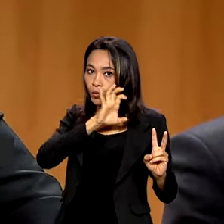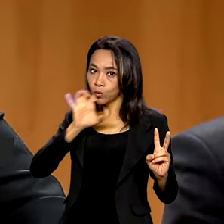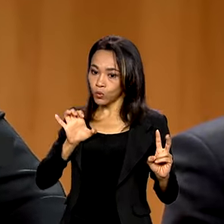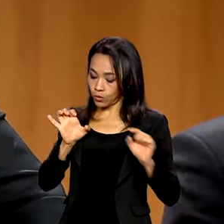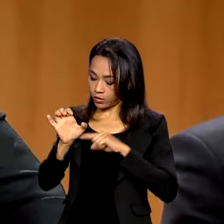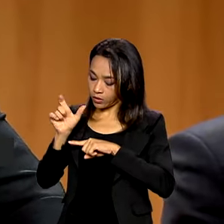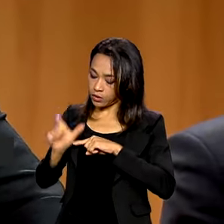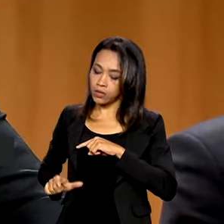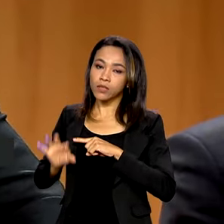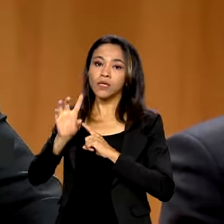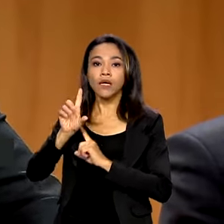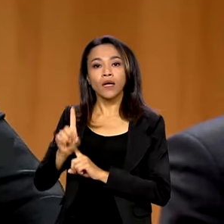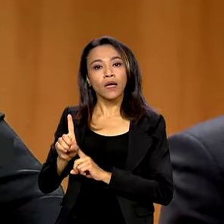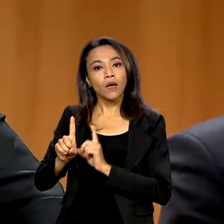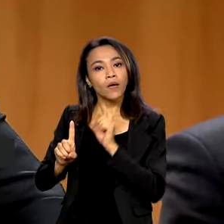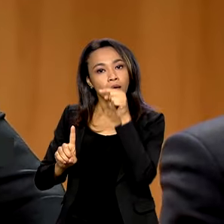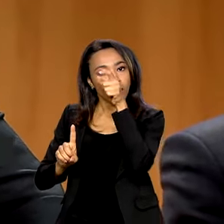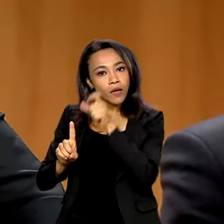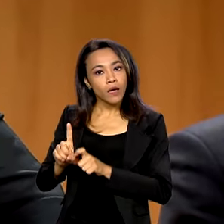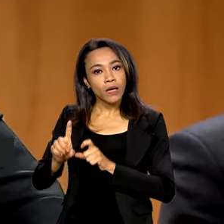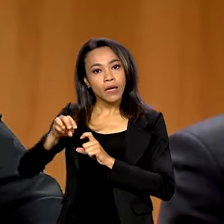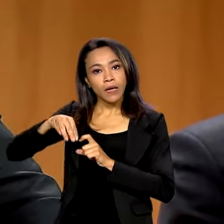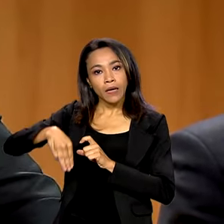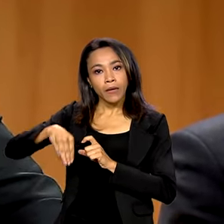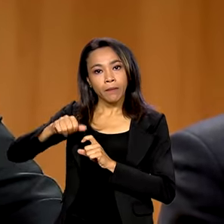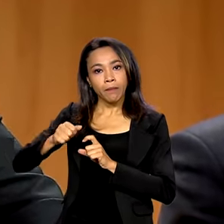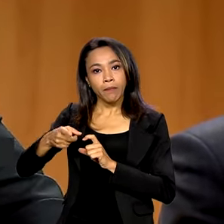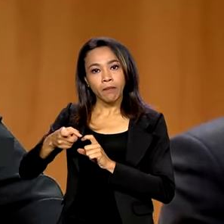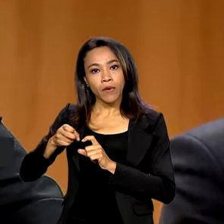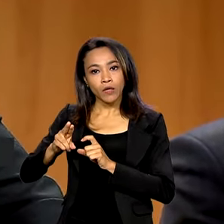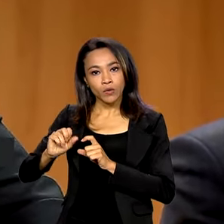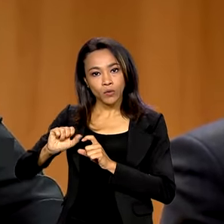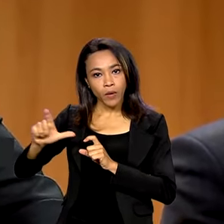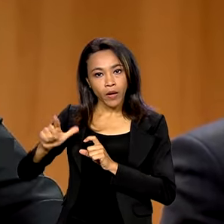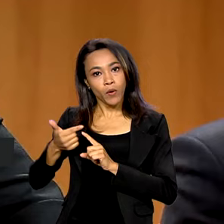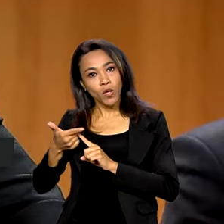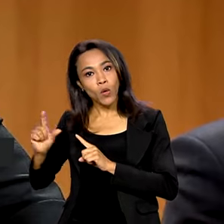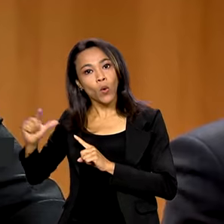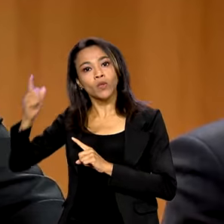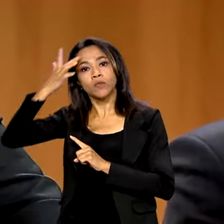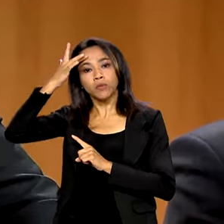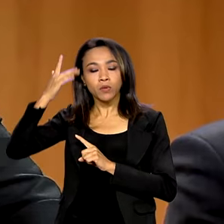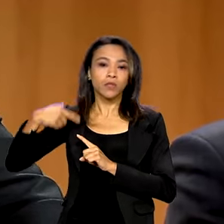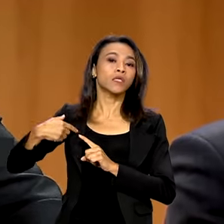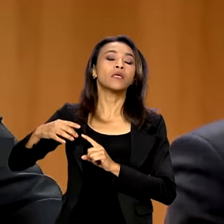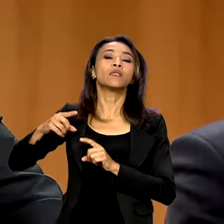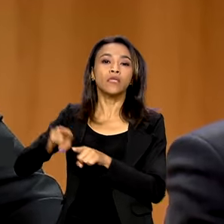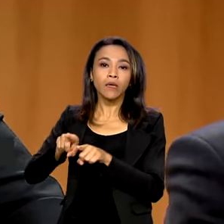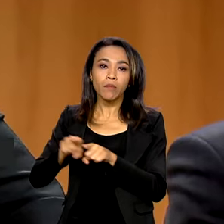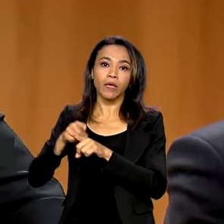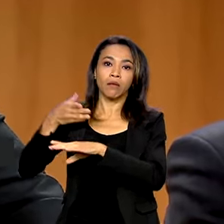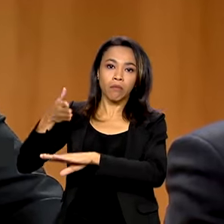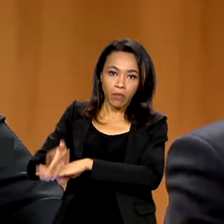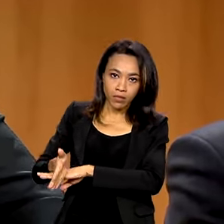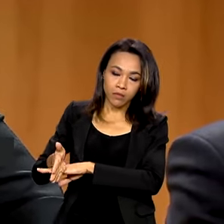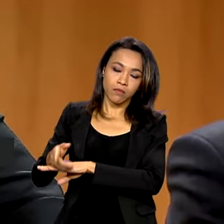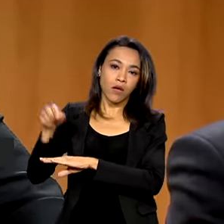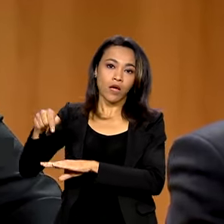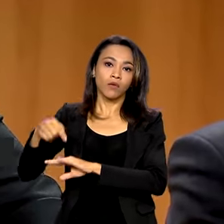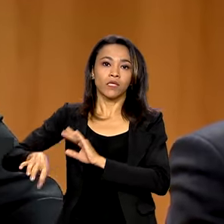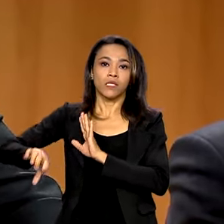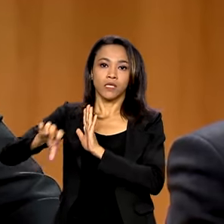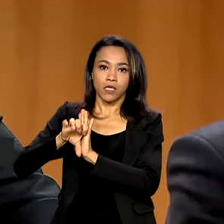pessoas como copartícipes desse evento criminoso no Rio de Janeiro. A partir